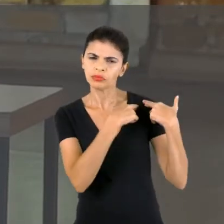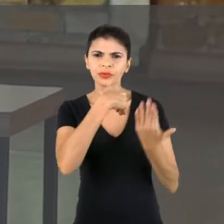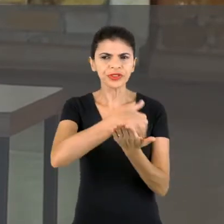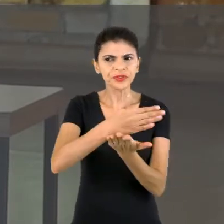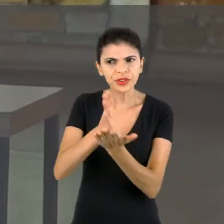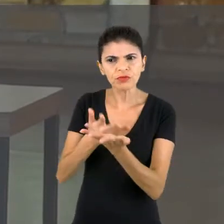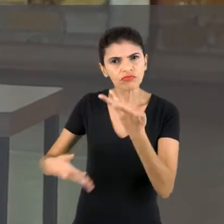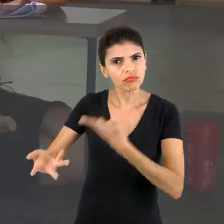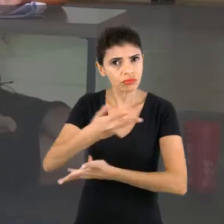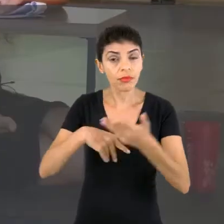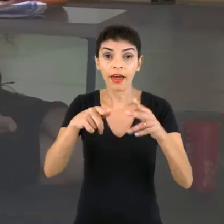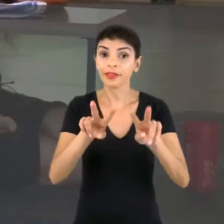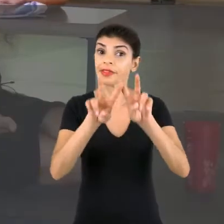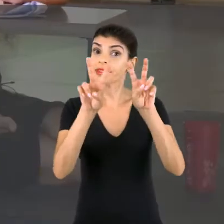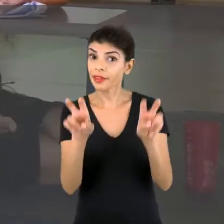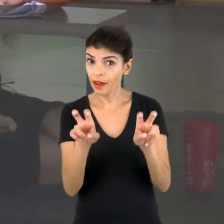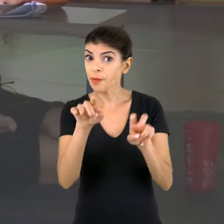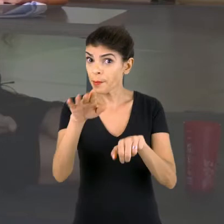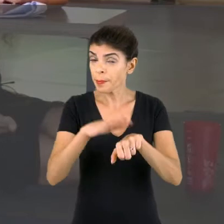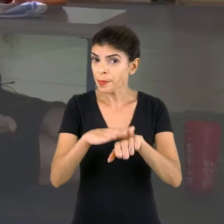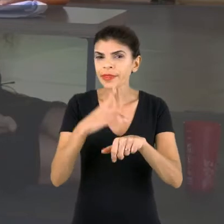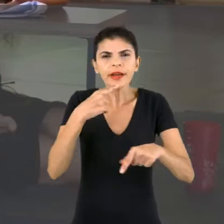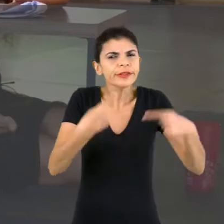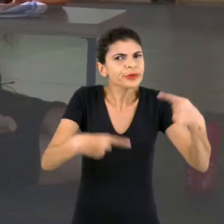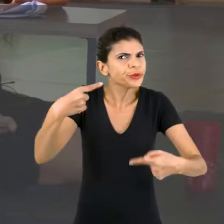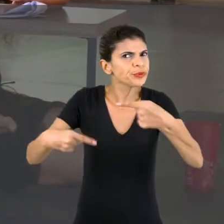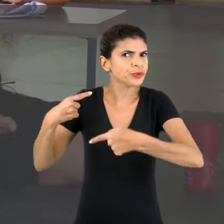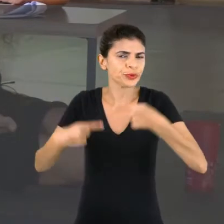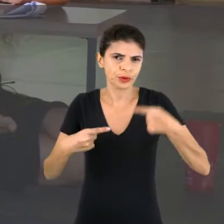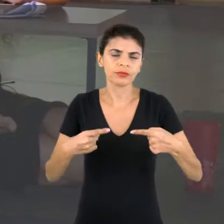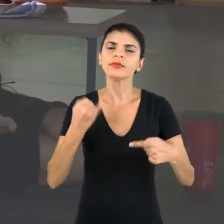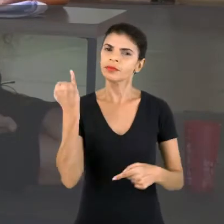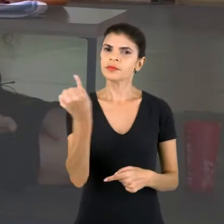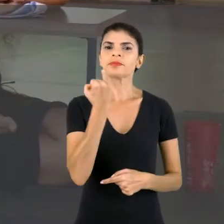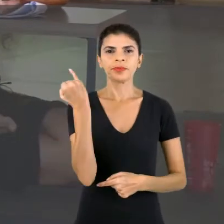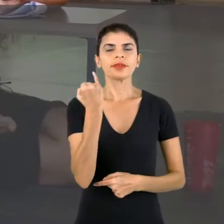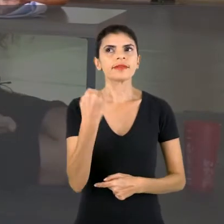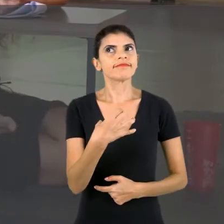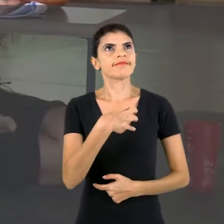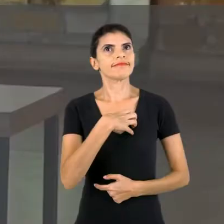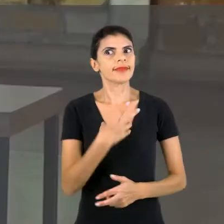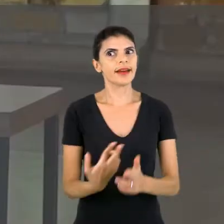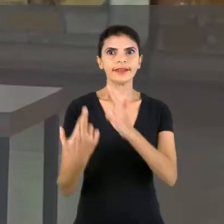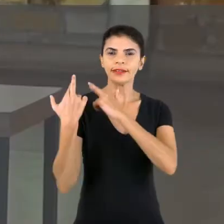existir enquanto companhia? Isso é um tema para vocês? Eu acho que isso é muito importante. E